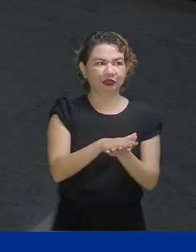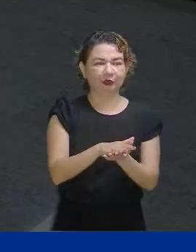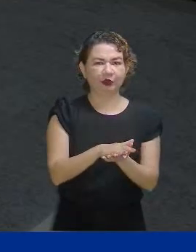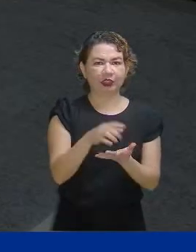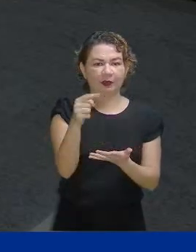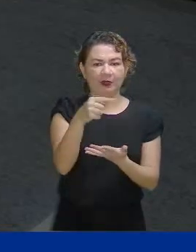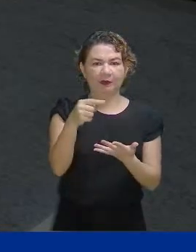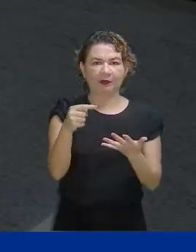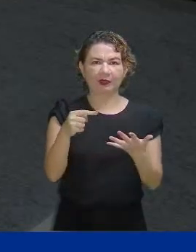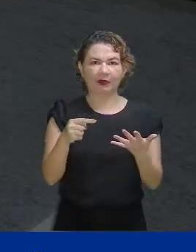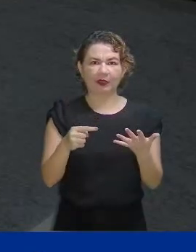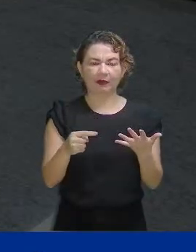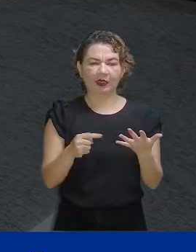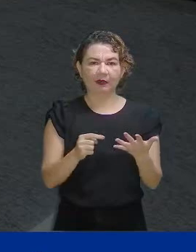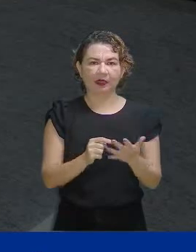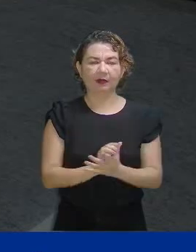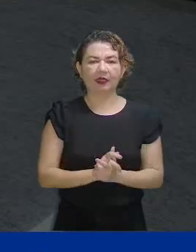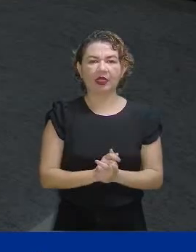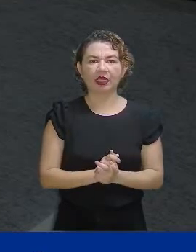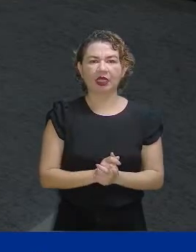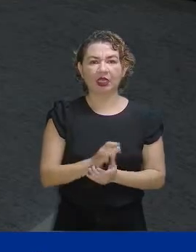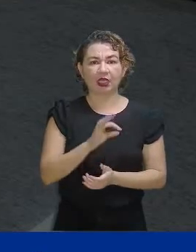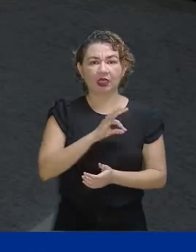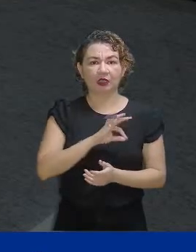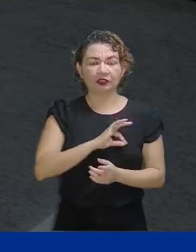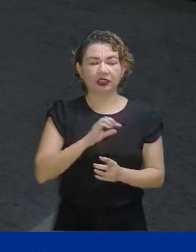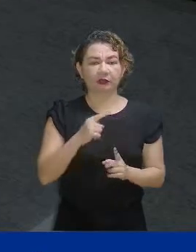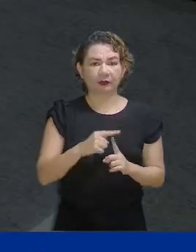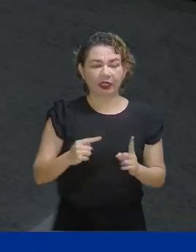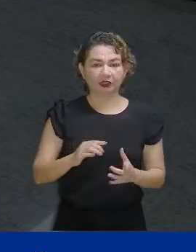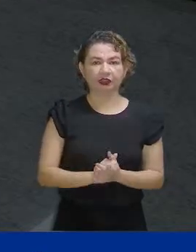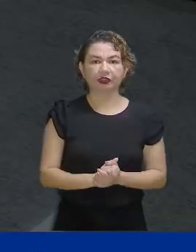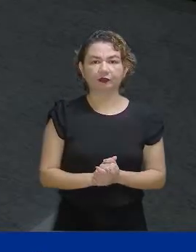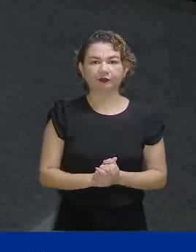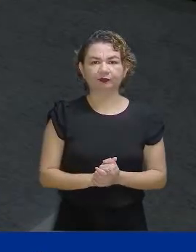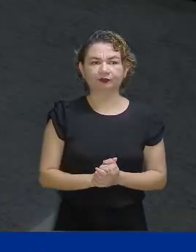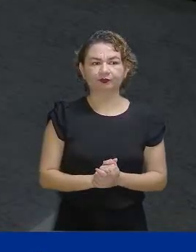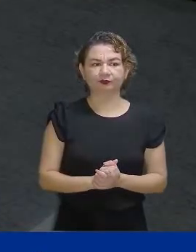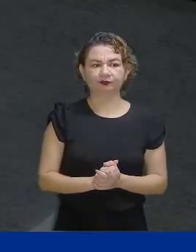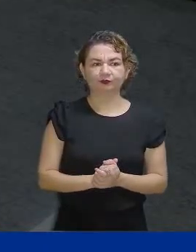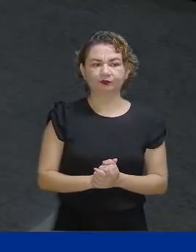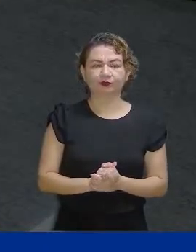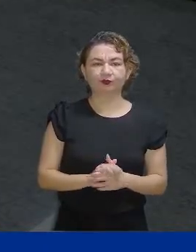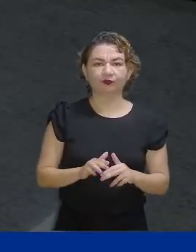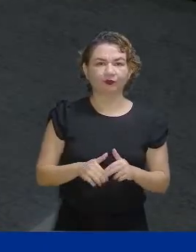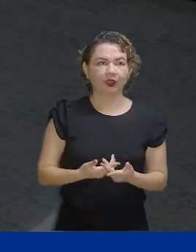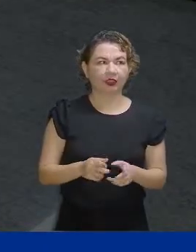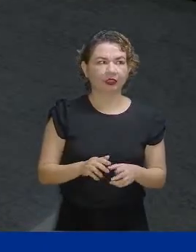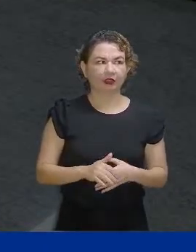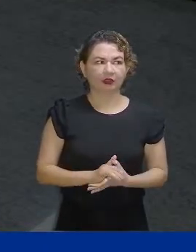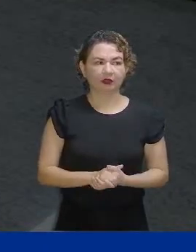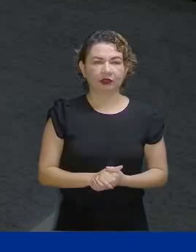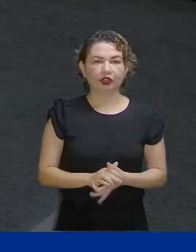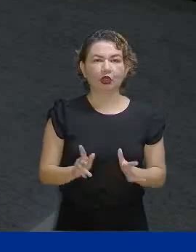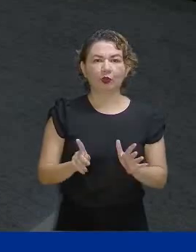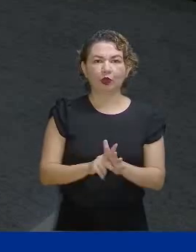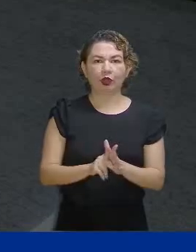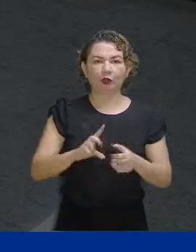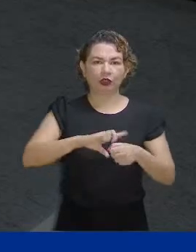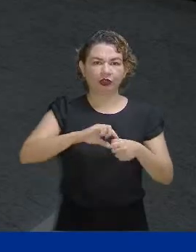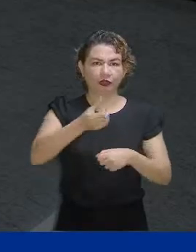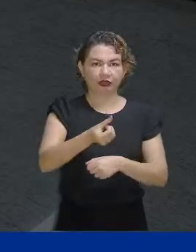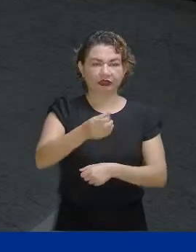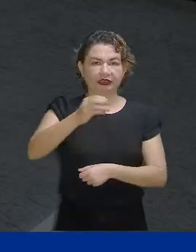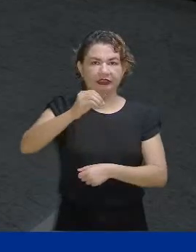no equivalente a 1/30 do salário mínimo vigente ao tempo do fato delituoso, observando o disposto no artigo